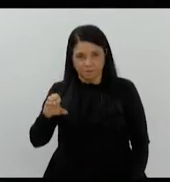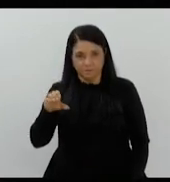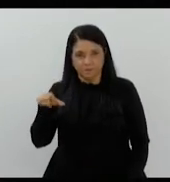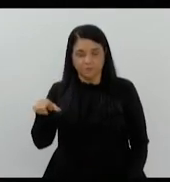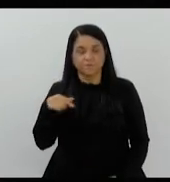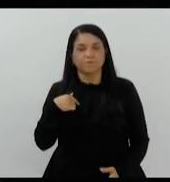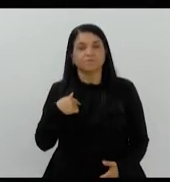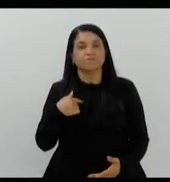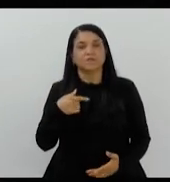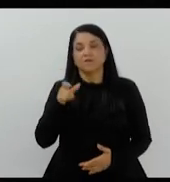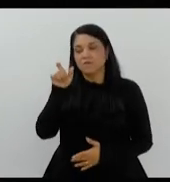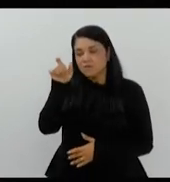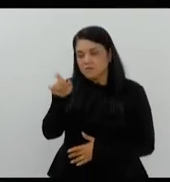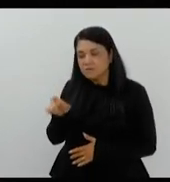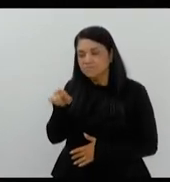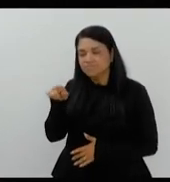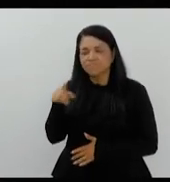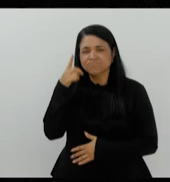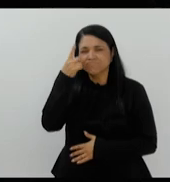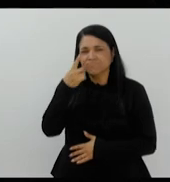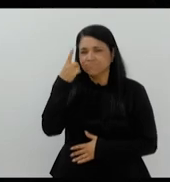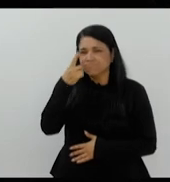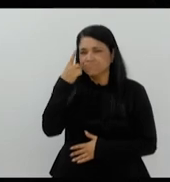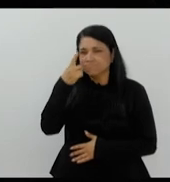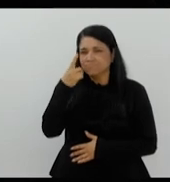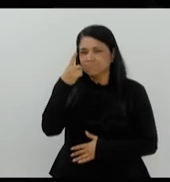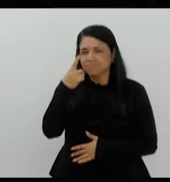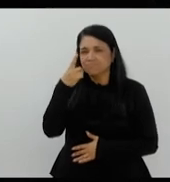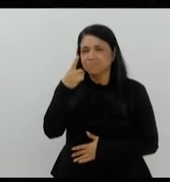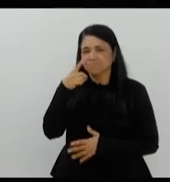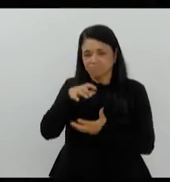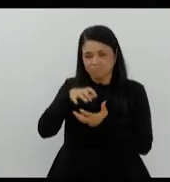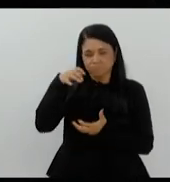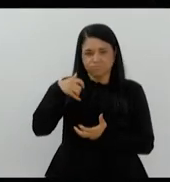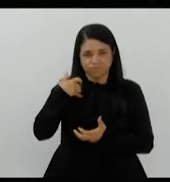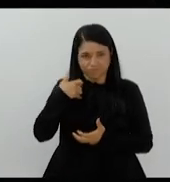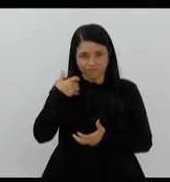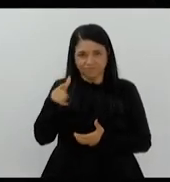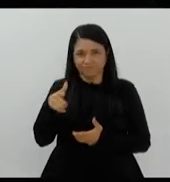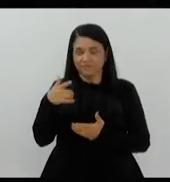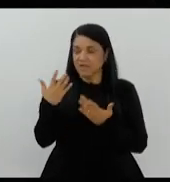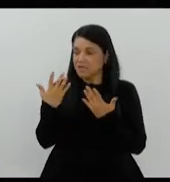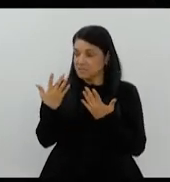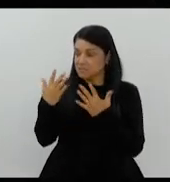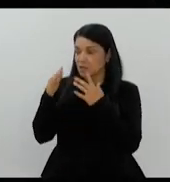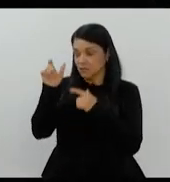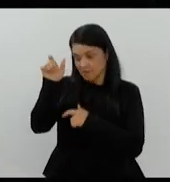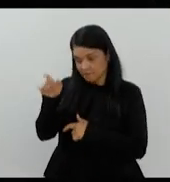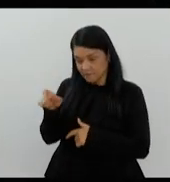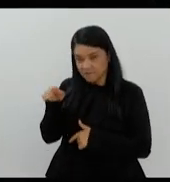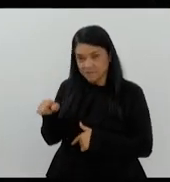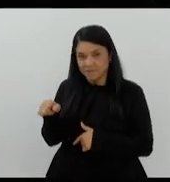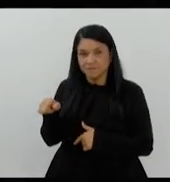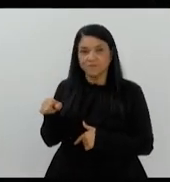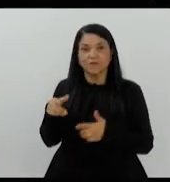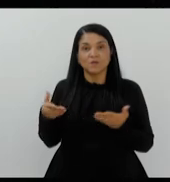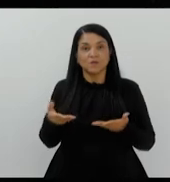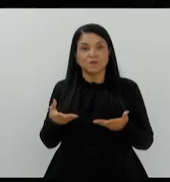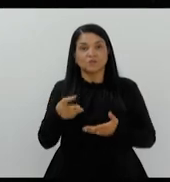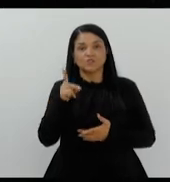Vossa Excelência, que é um veterano, quero saudar Vossa Excelência, porque hoje é o